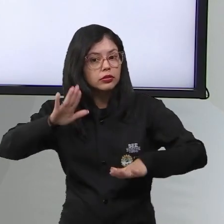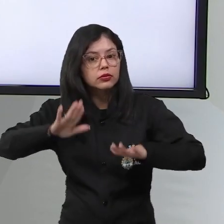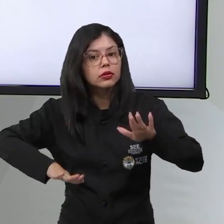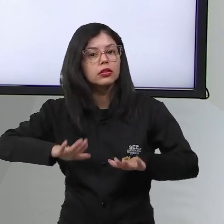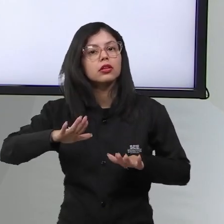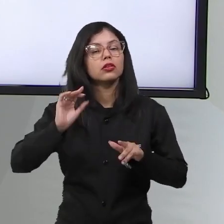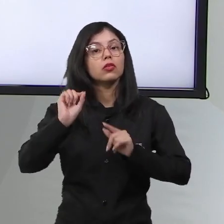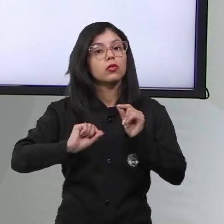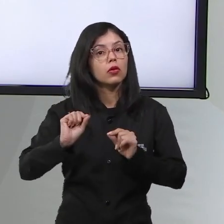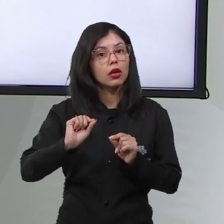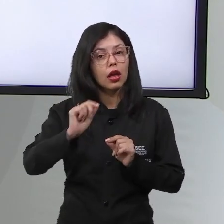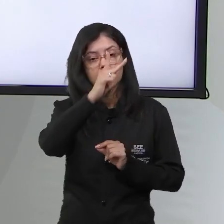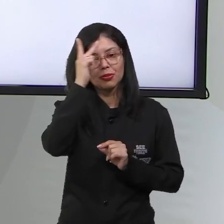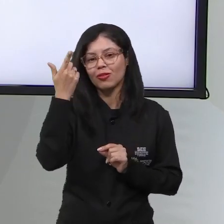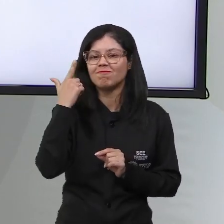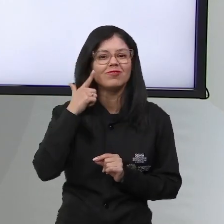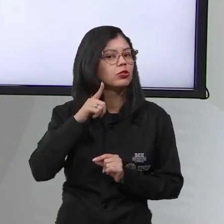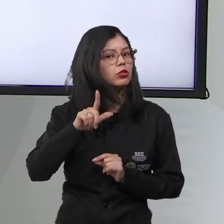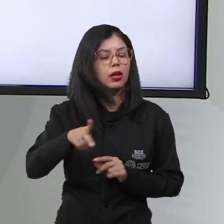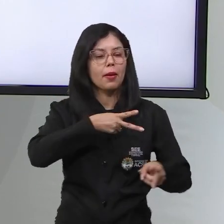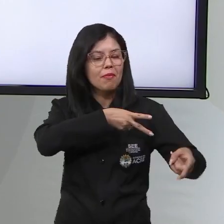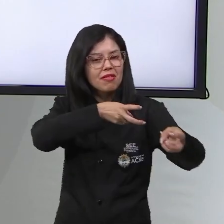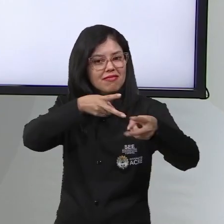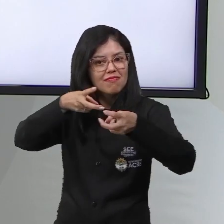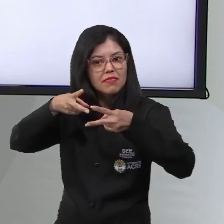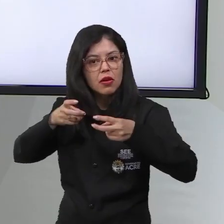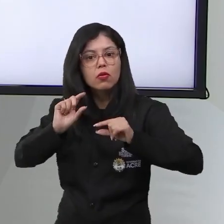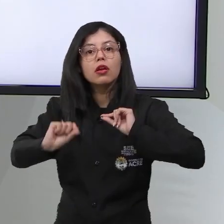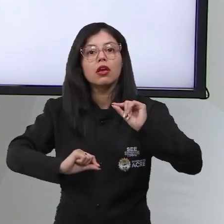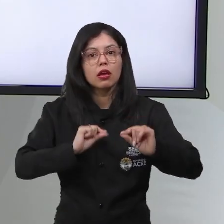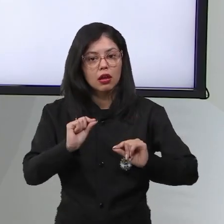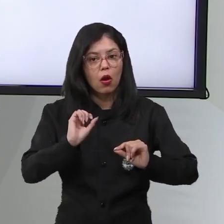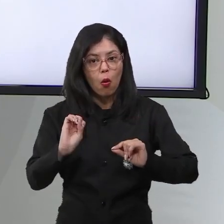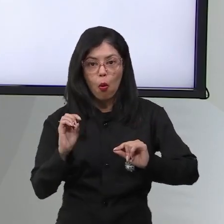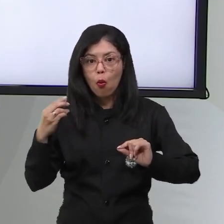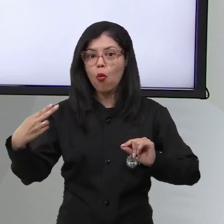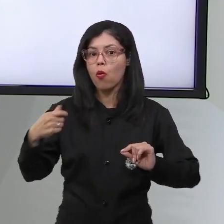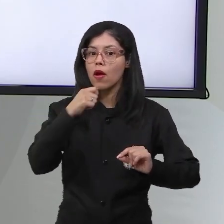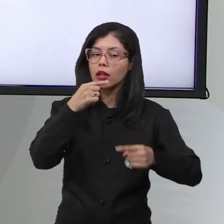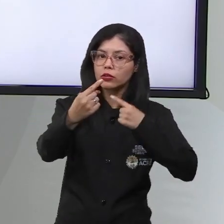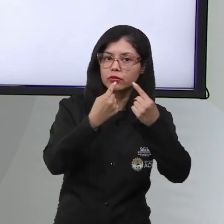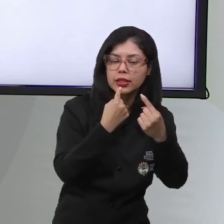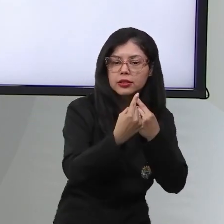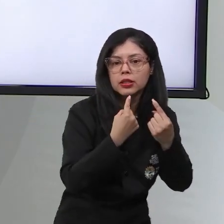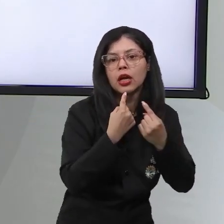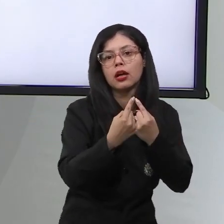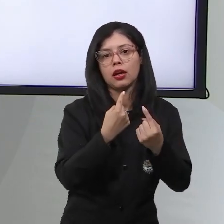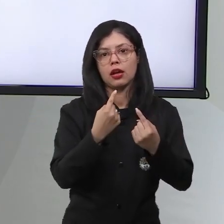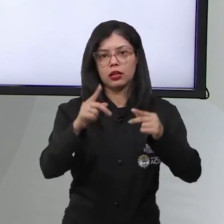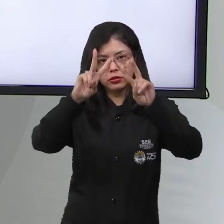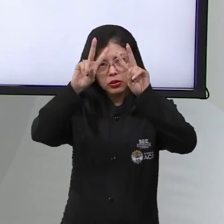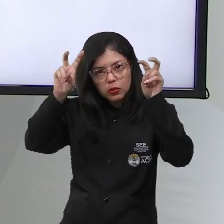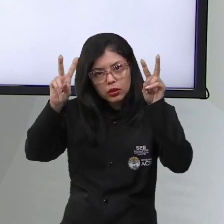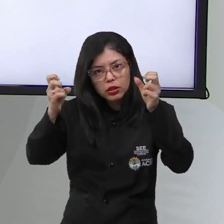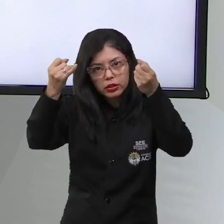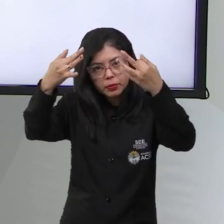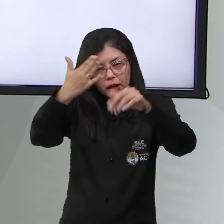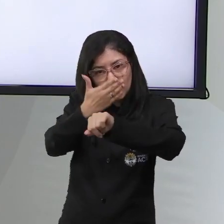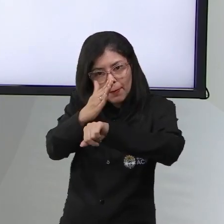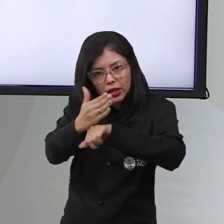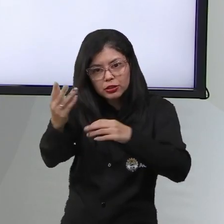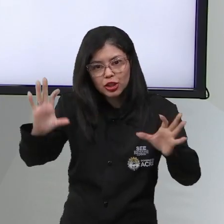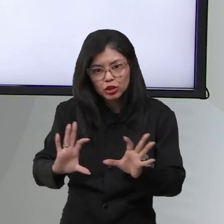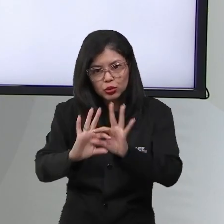vezes, as pessoas elas não conseguem perceber ou dialogar a teoria e a